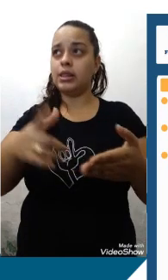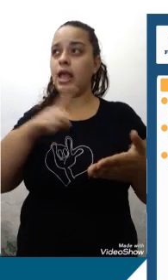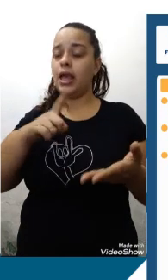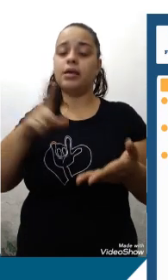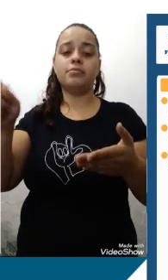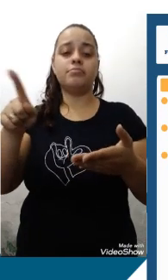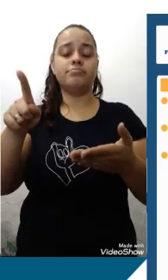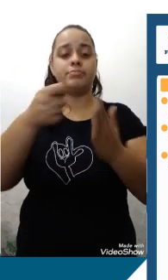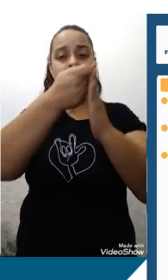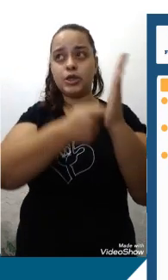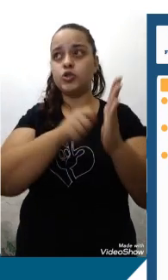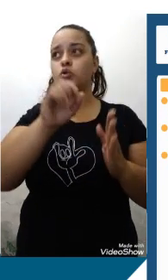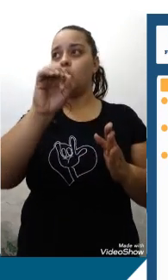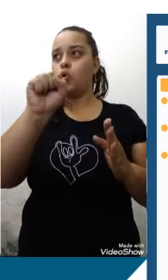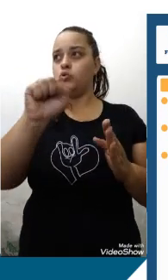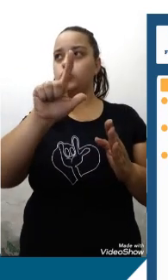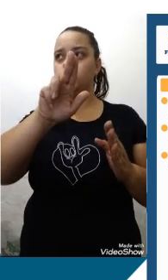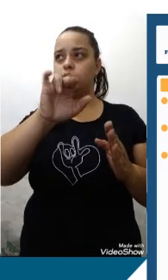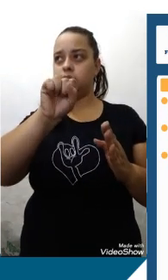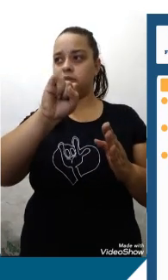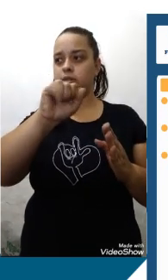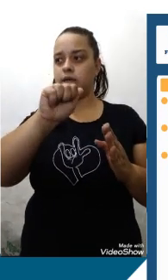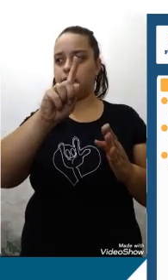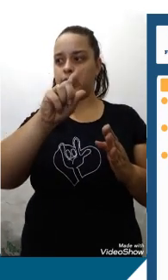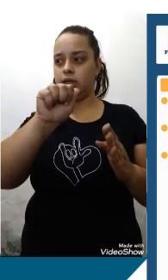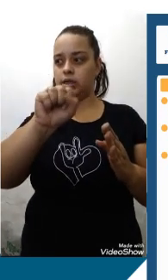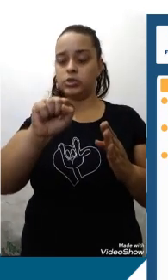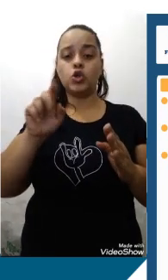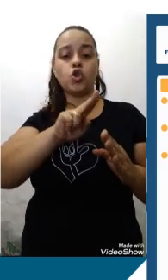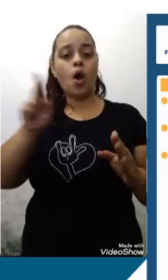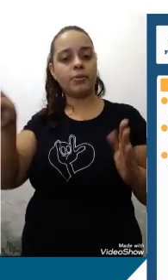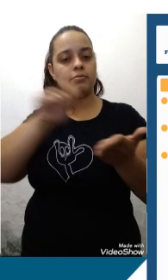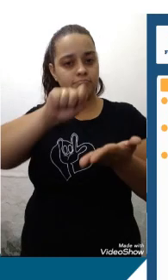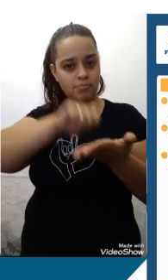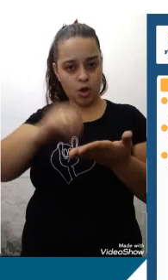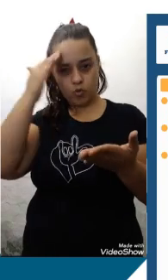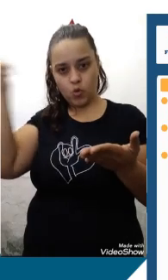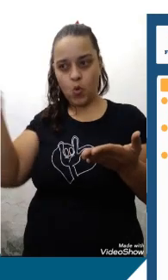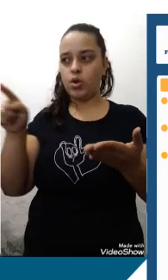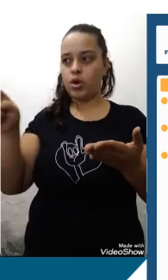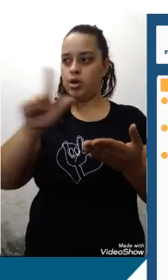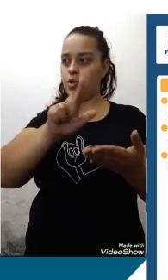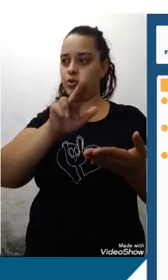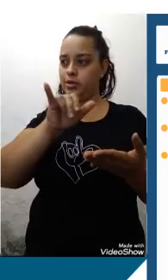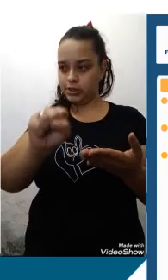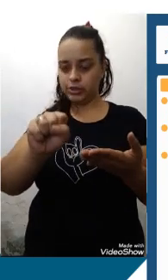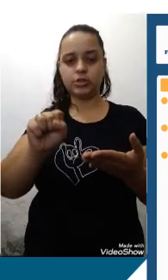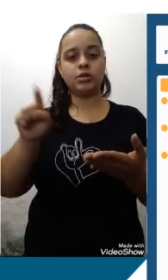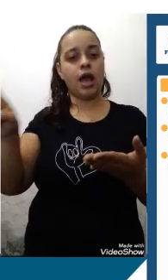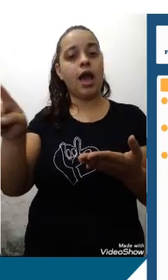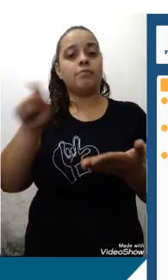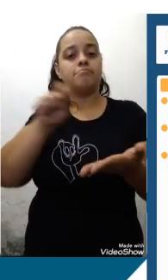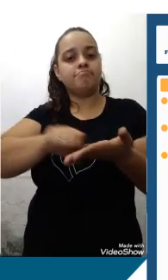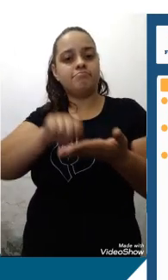texto chamado Os Lusíadas, escrito por um cara chamado Luís de Camões, que foi um poeta e soldado que perambulou um bocado por essas novas fronteiras que